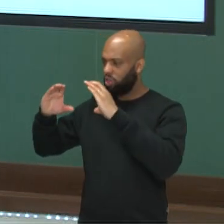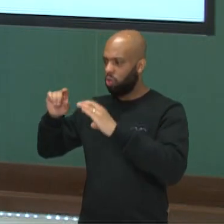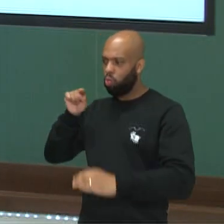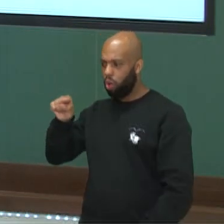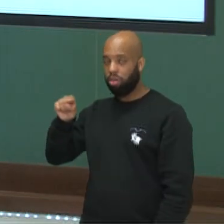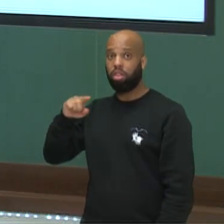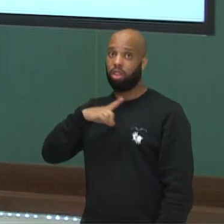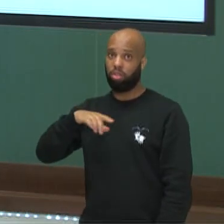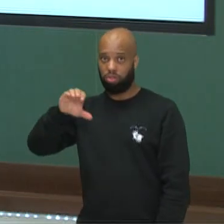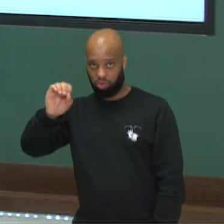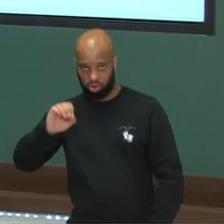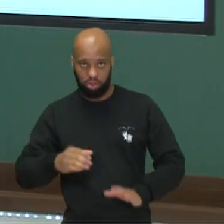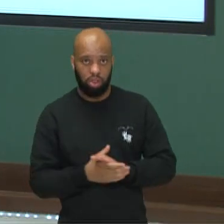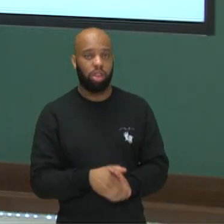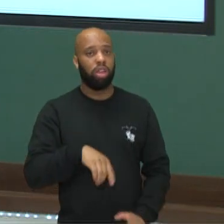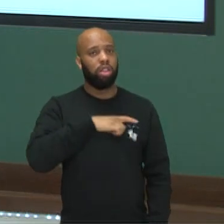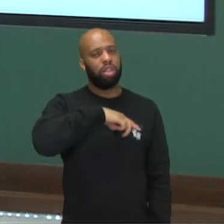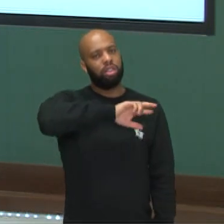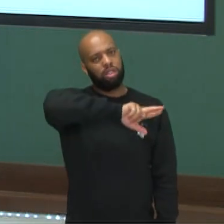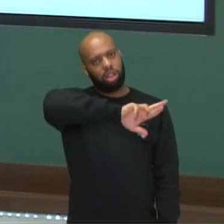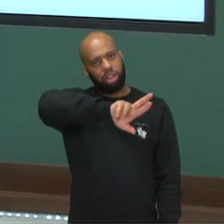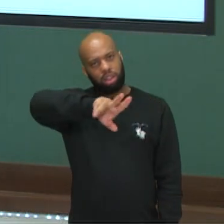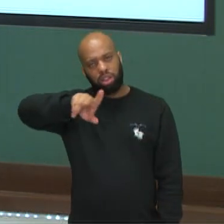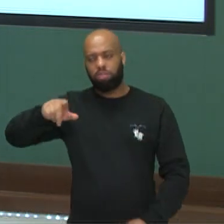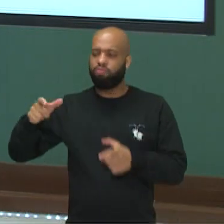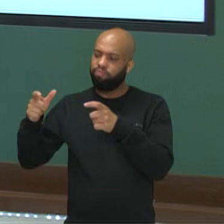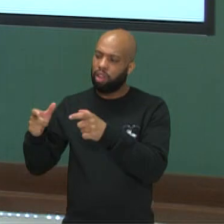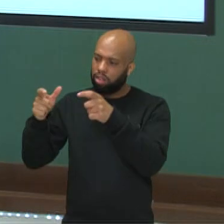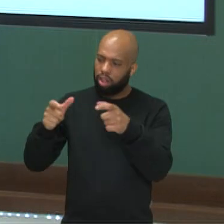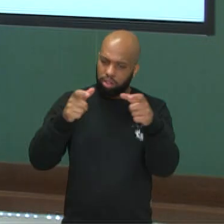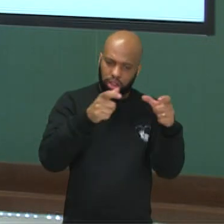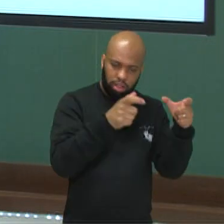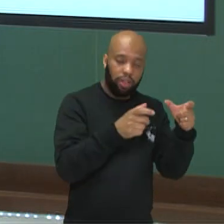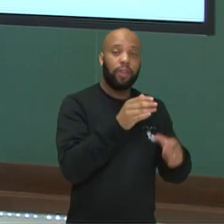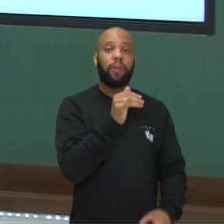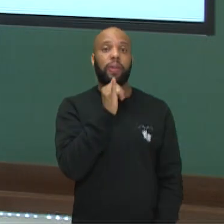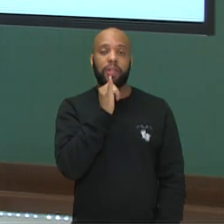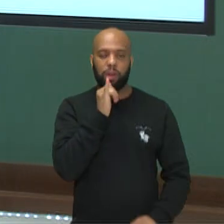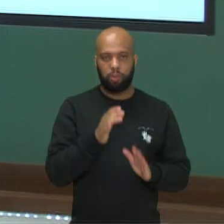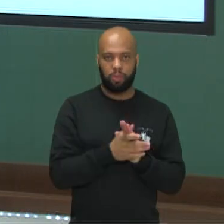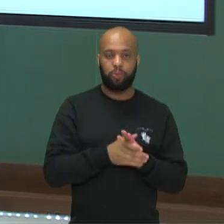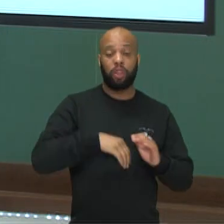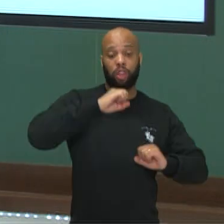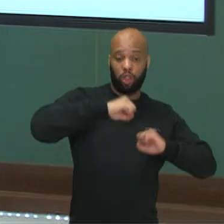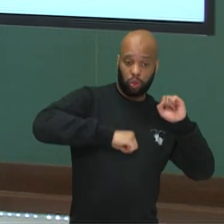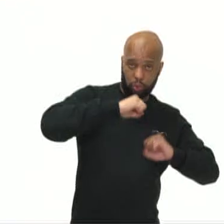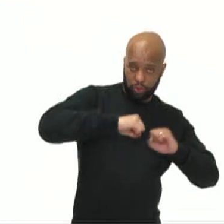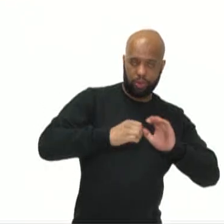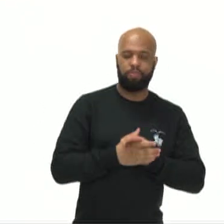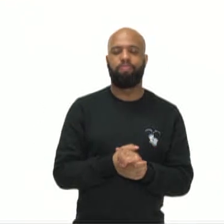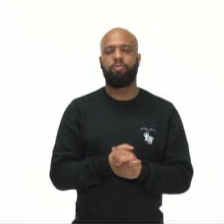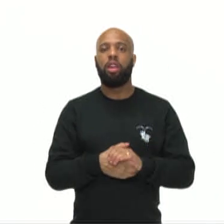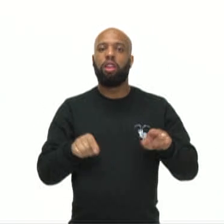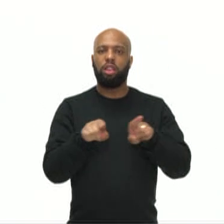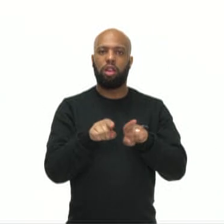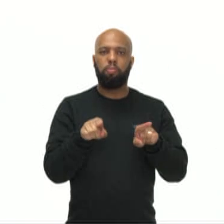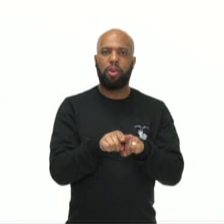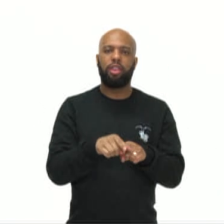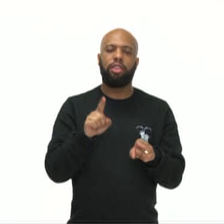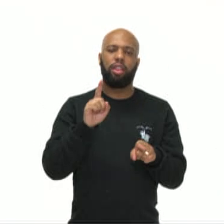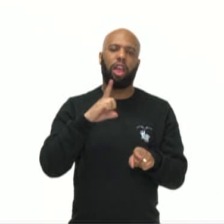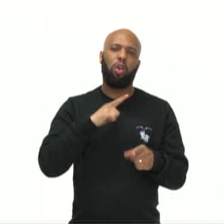oxigenada? Encontramos em diversos lugares. Encontramos na indústria de alimentos, na indústria de